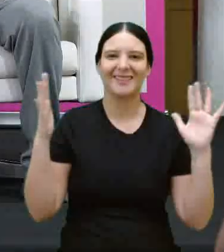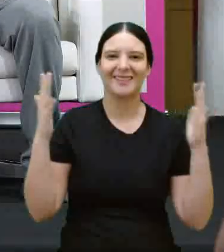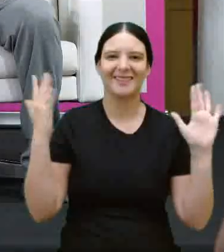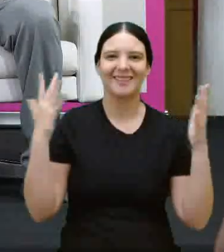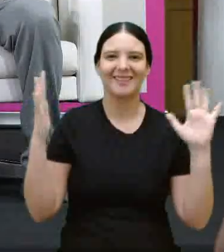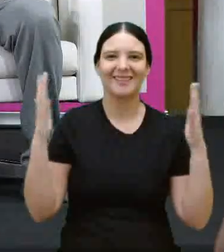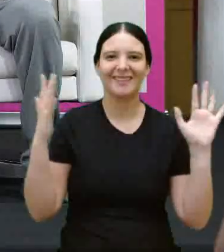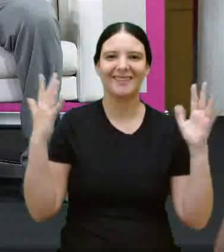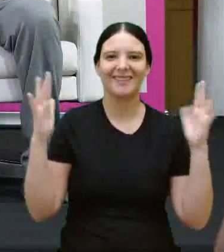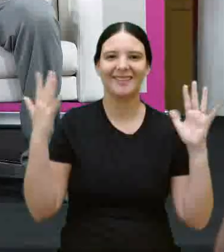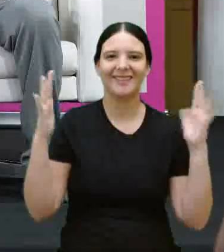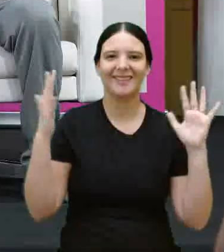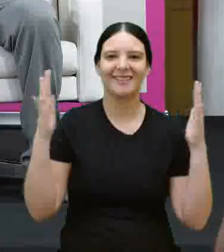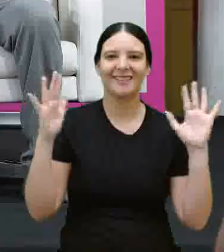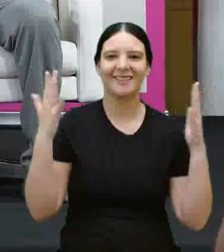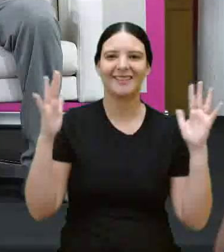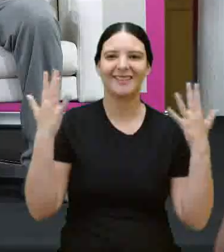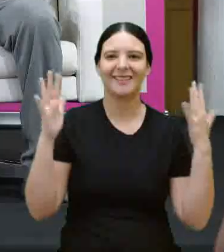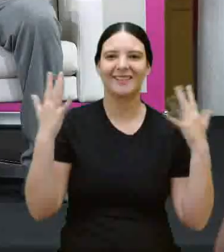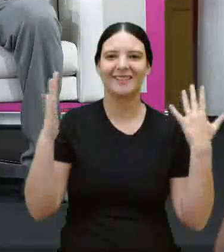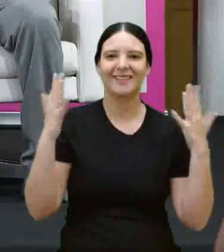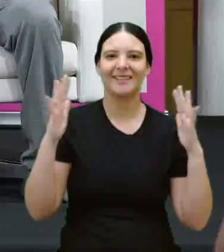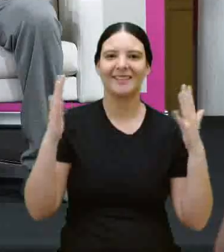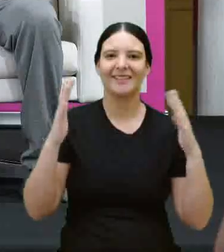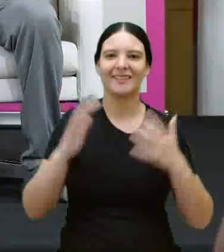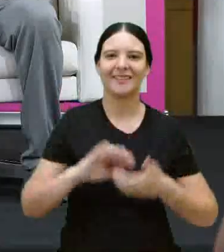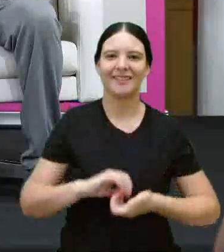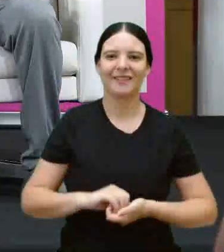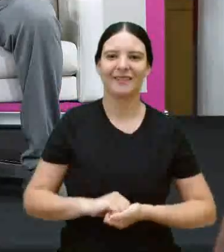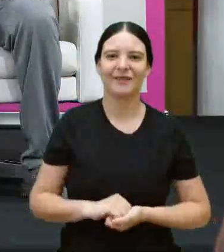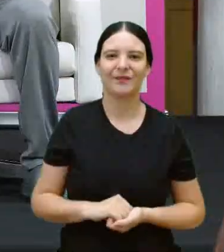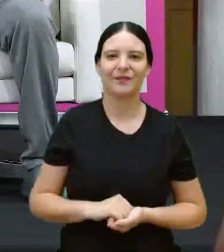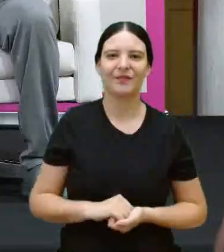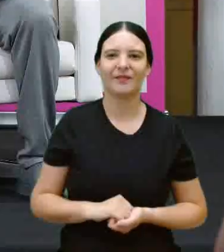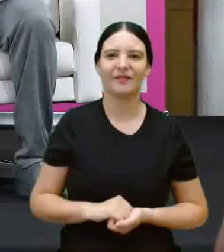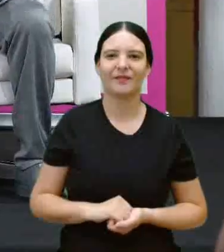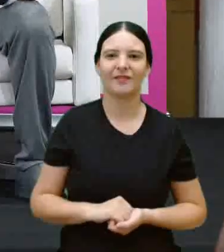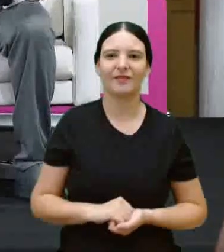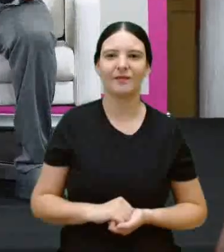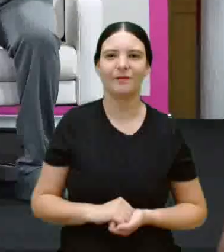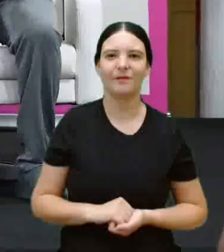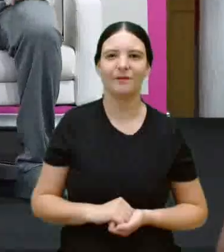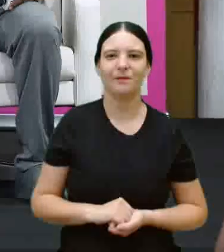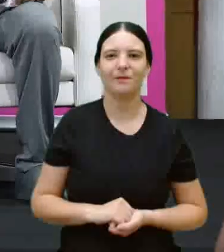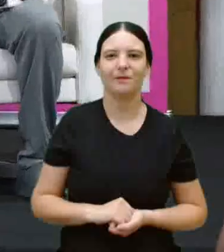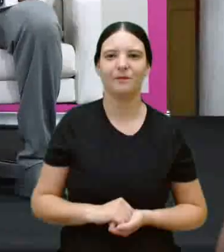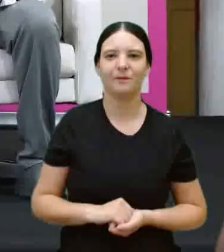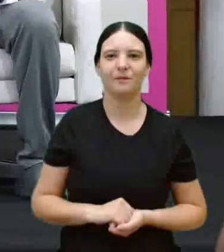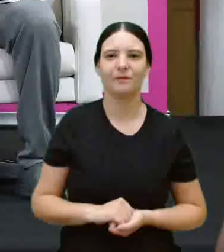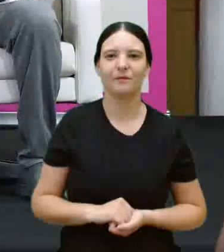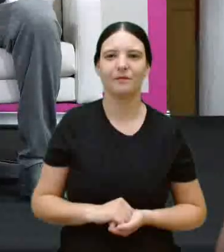cabelos curtos, sobrancelhas finas e barba rala. Ele cumprimenta Renato e a mulher com um aperto de mão.